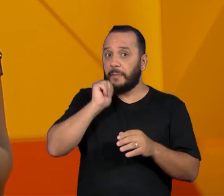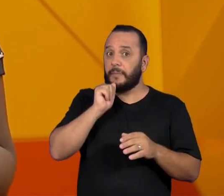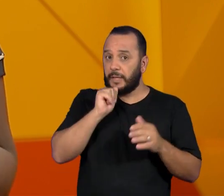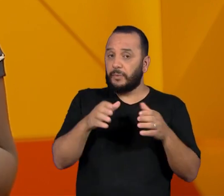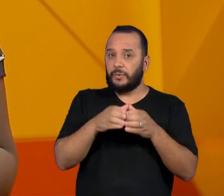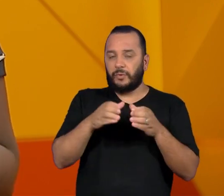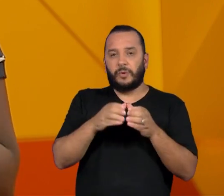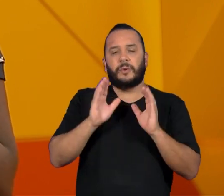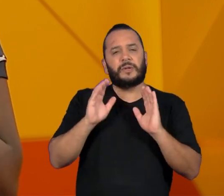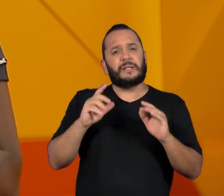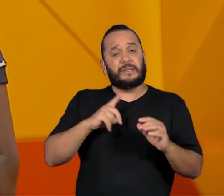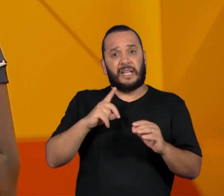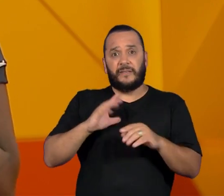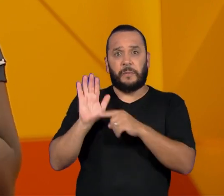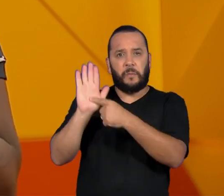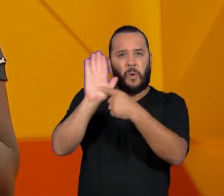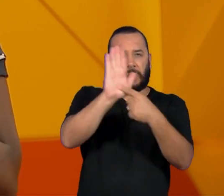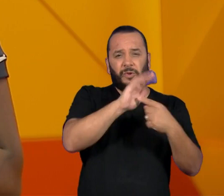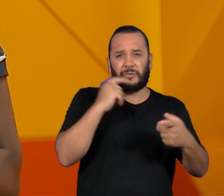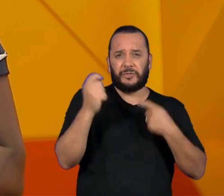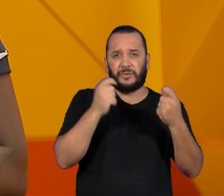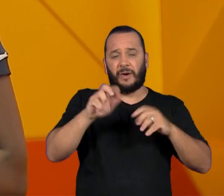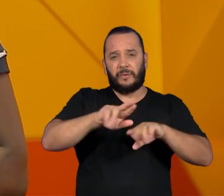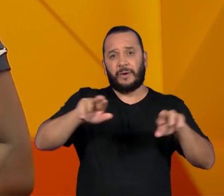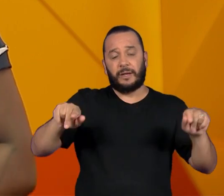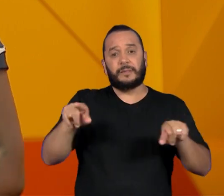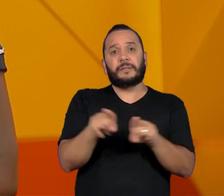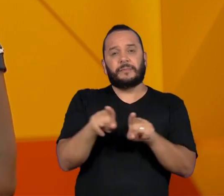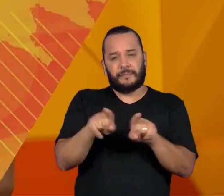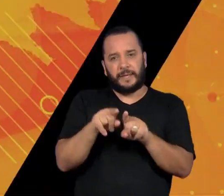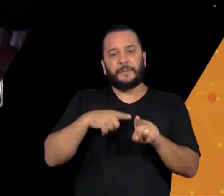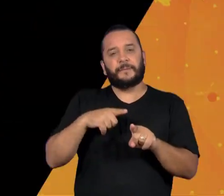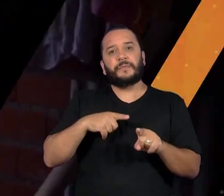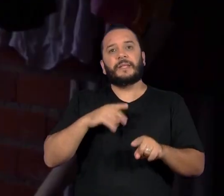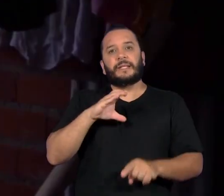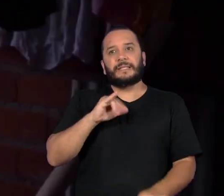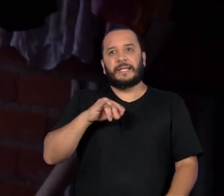foi premiado com menção honrosa no Cinefest Gato Preto.